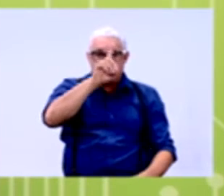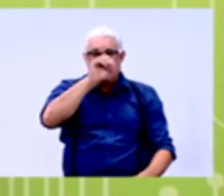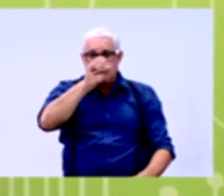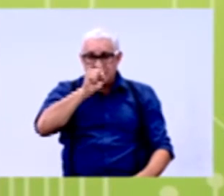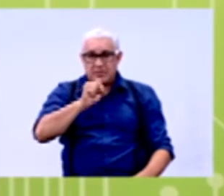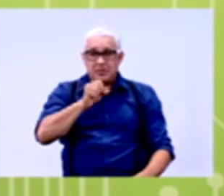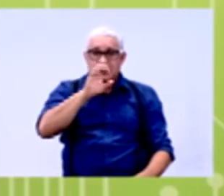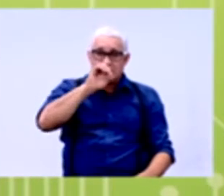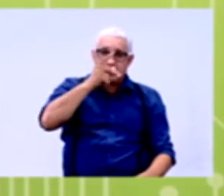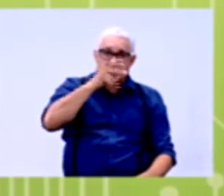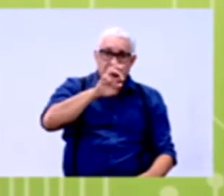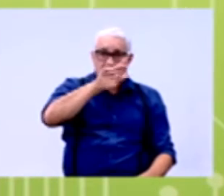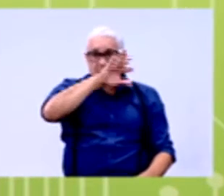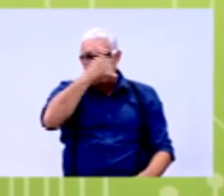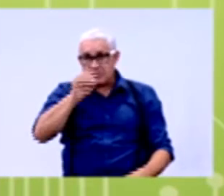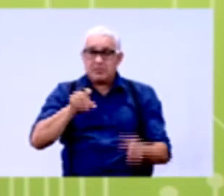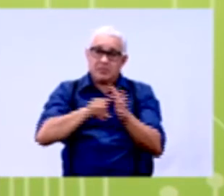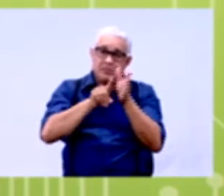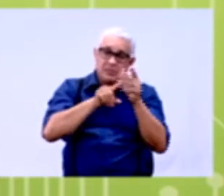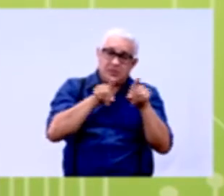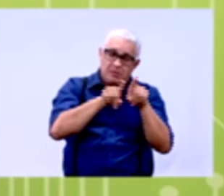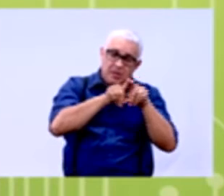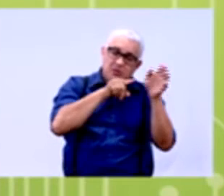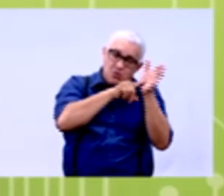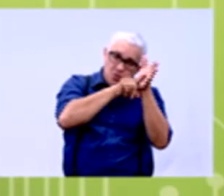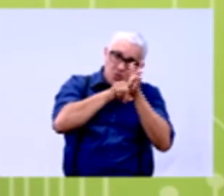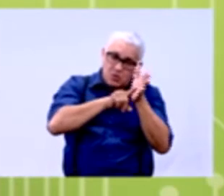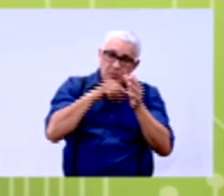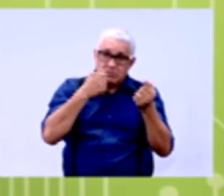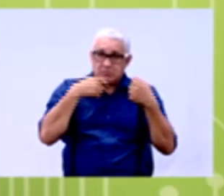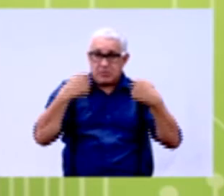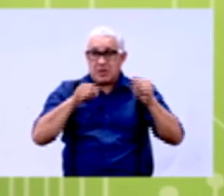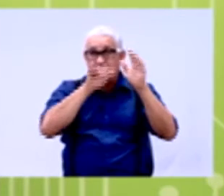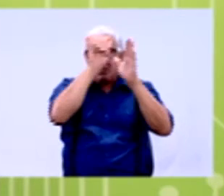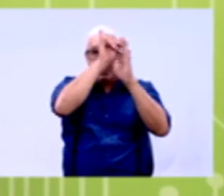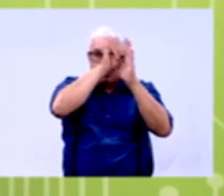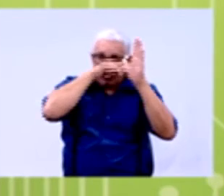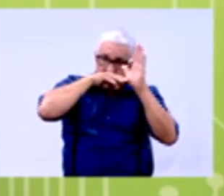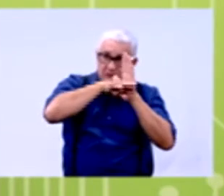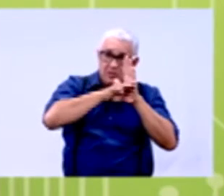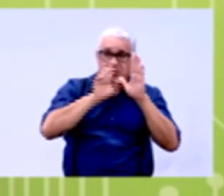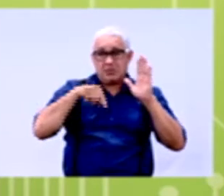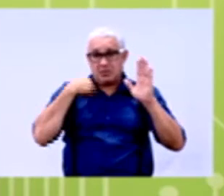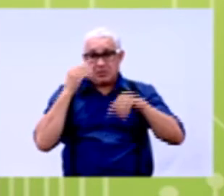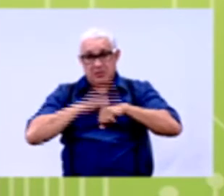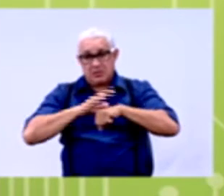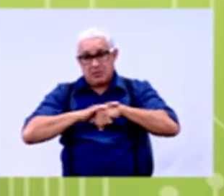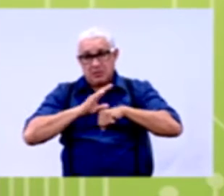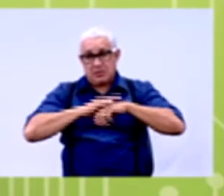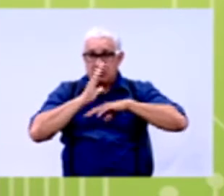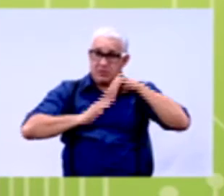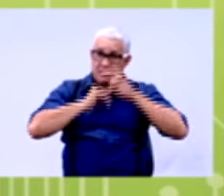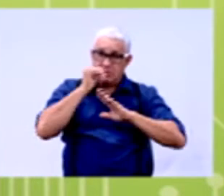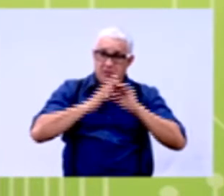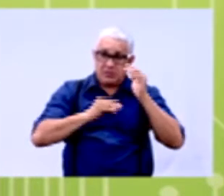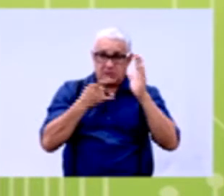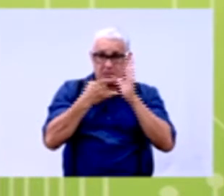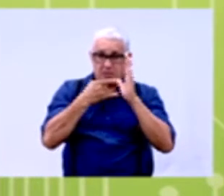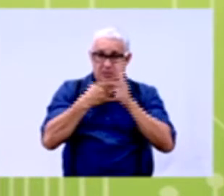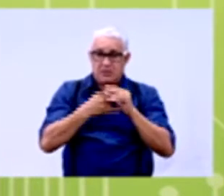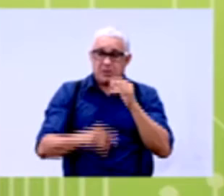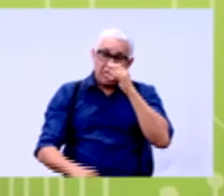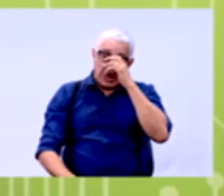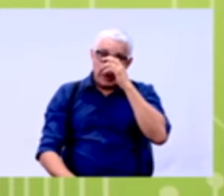operação e de consulta que deverão ser implementados por nós, desenvolvedores, né? E